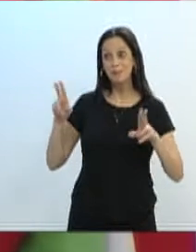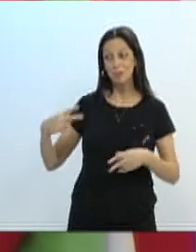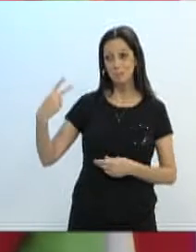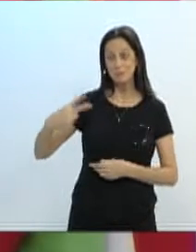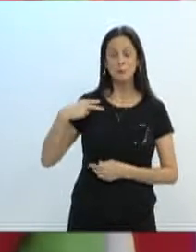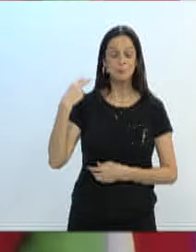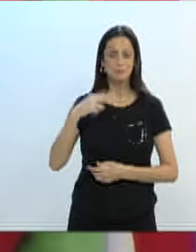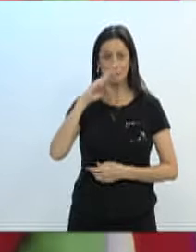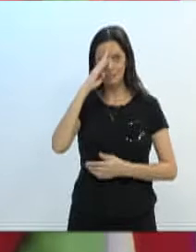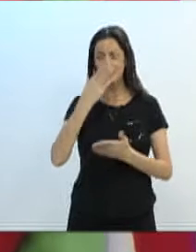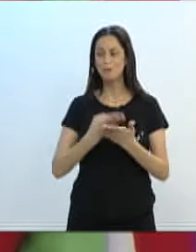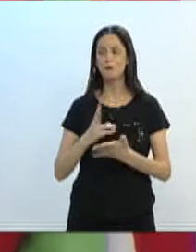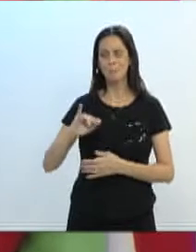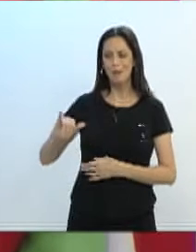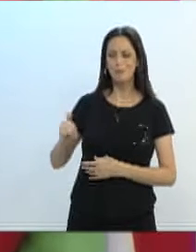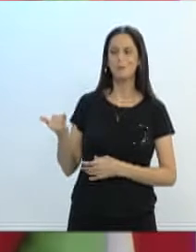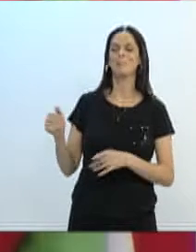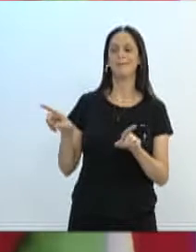para a senhora também.